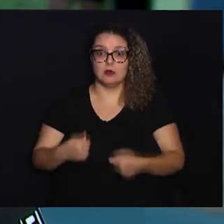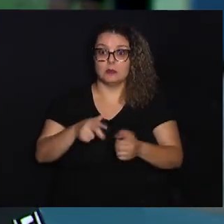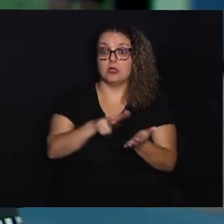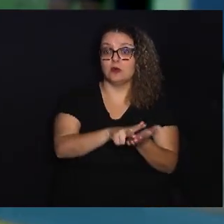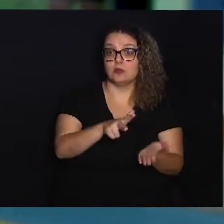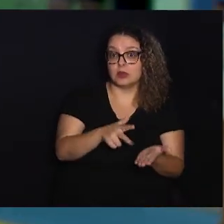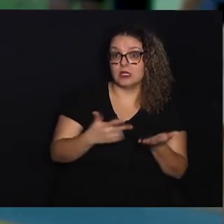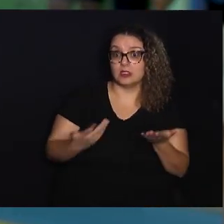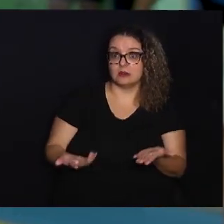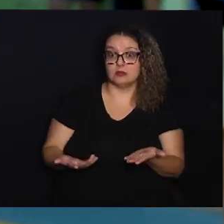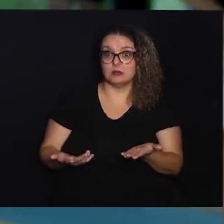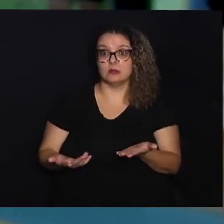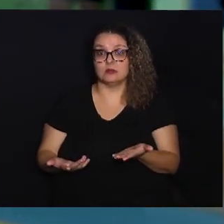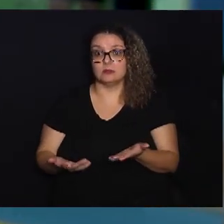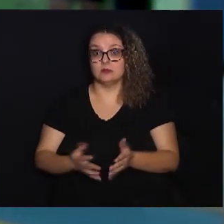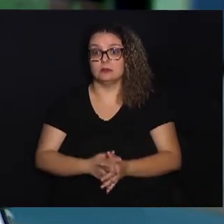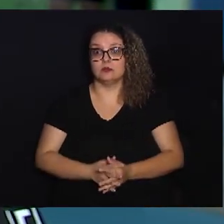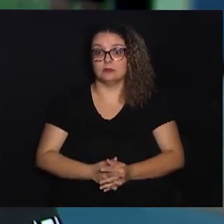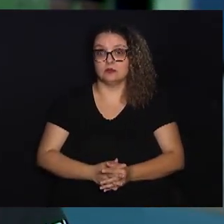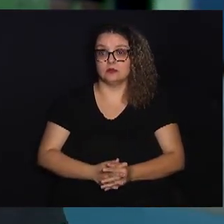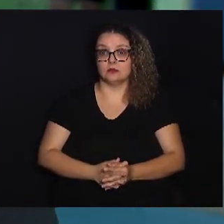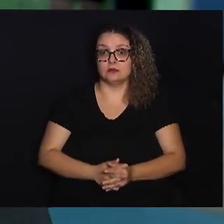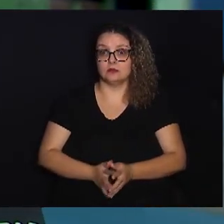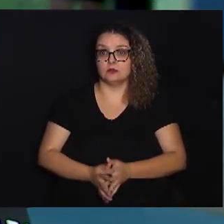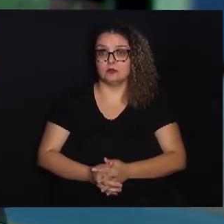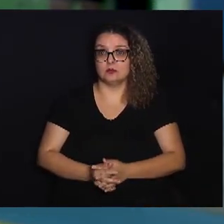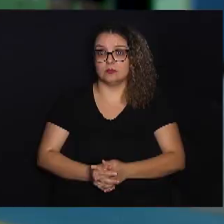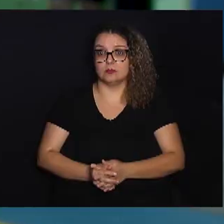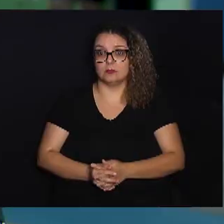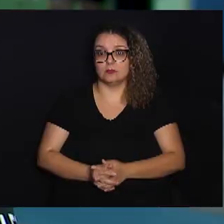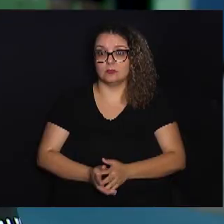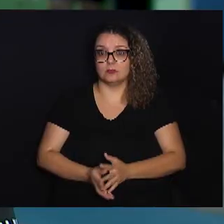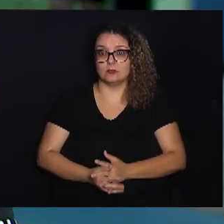ela precisava de uma regulamentação. E